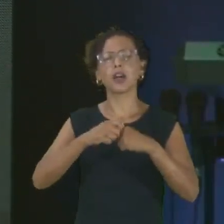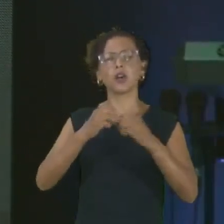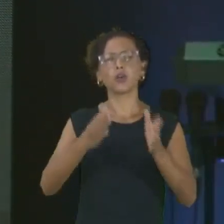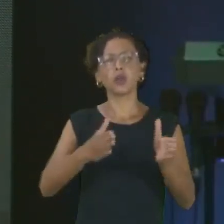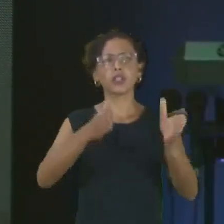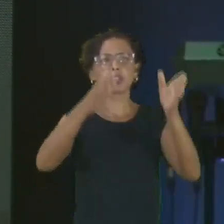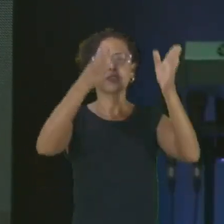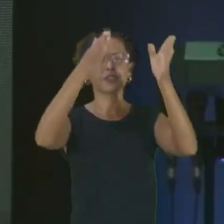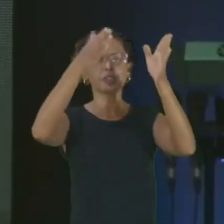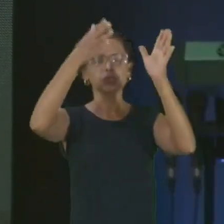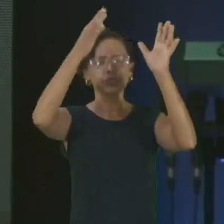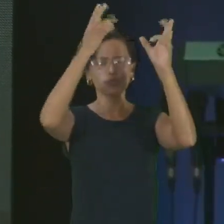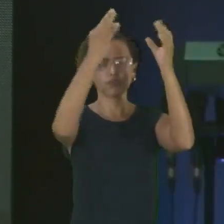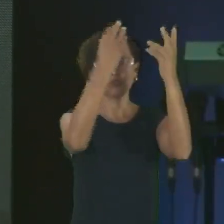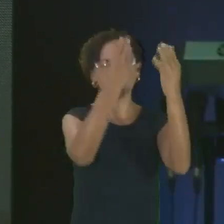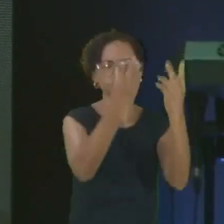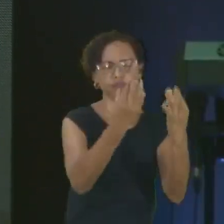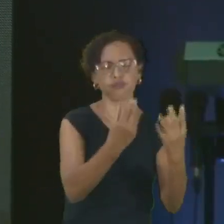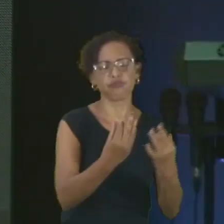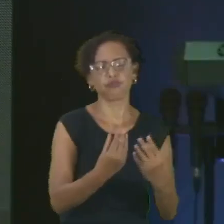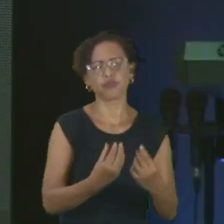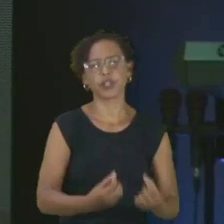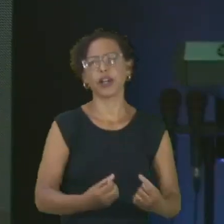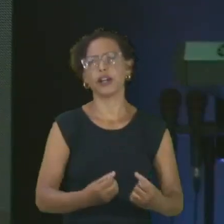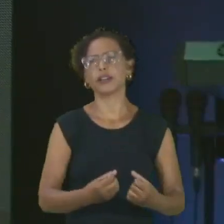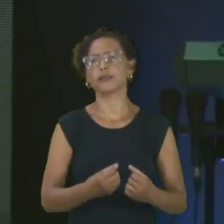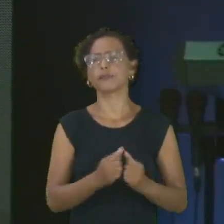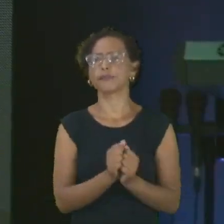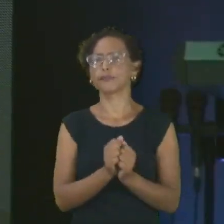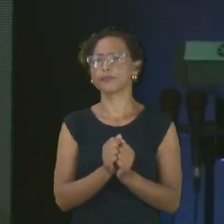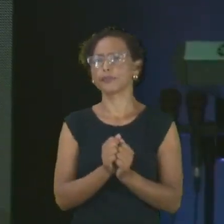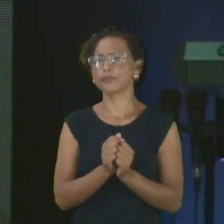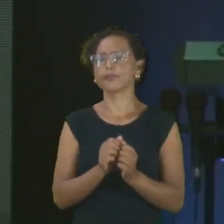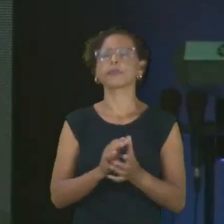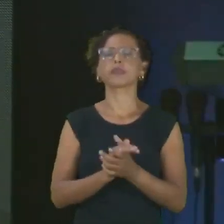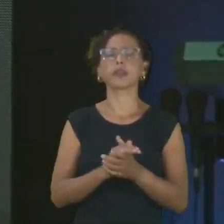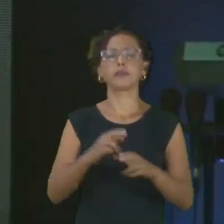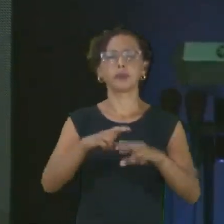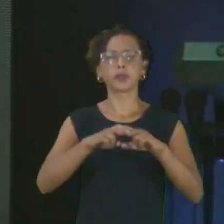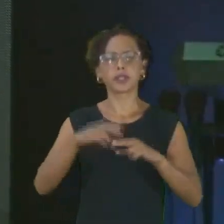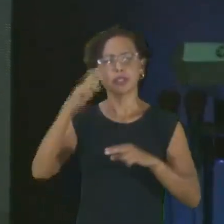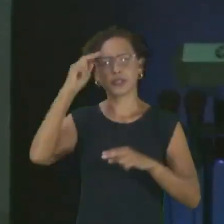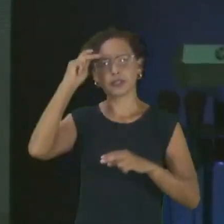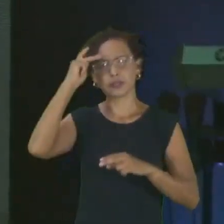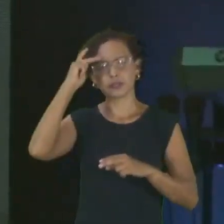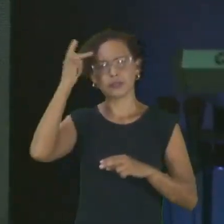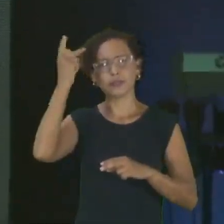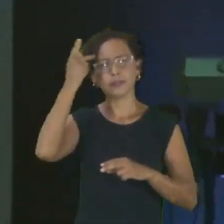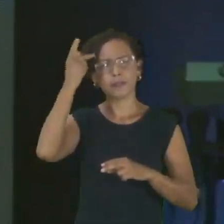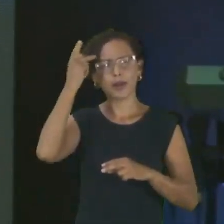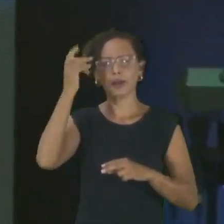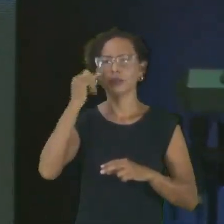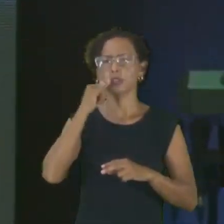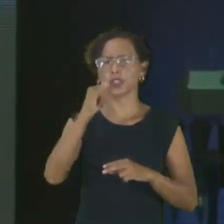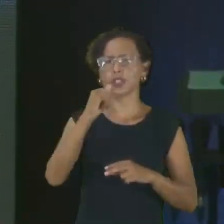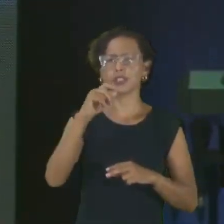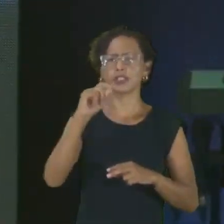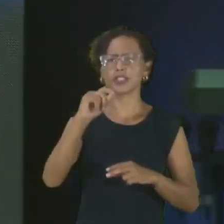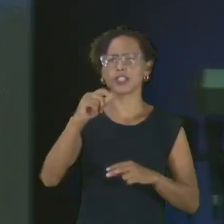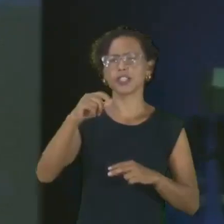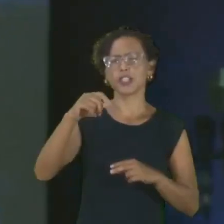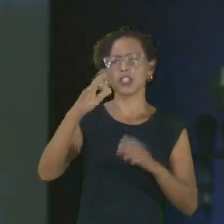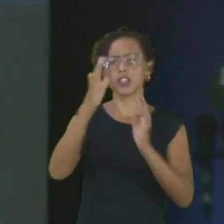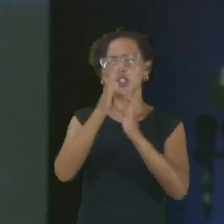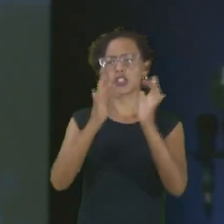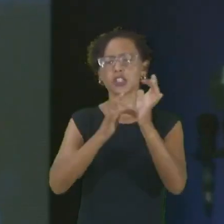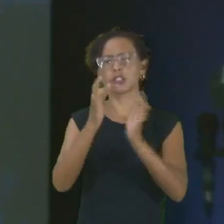a pedra angular. Paulo está dizendo que Jesus é a pedra